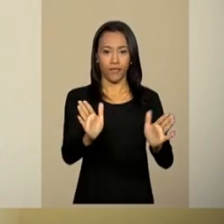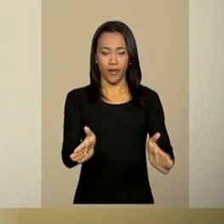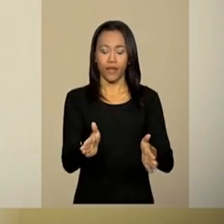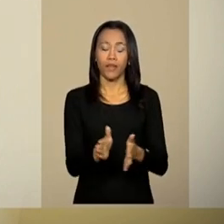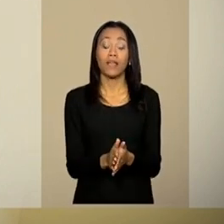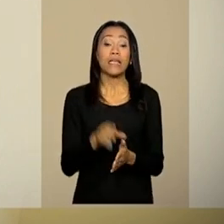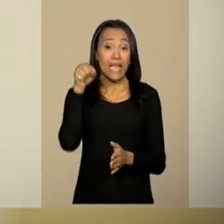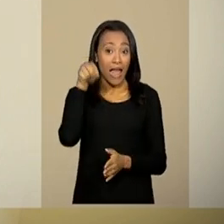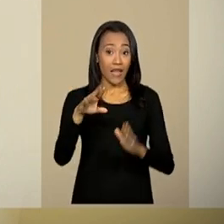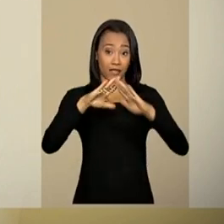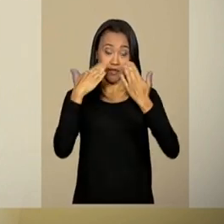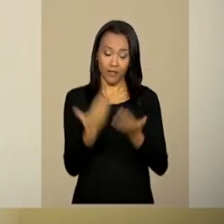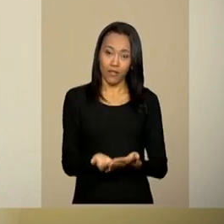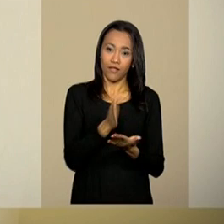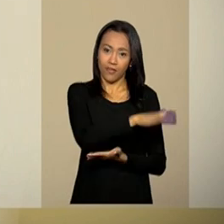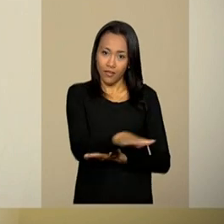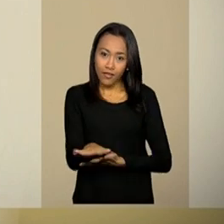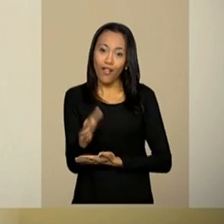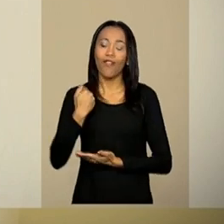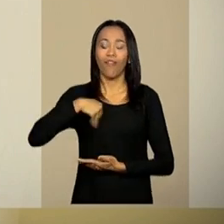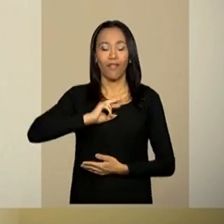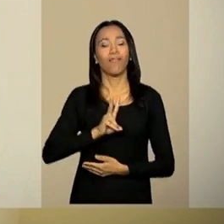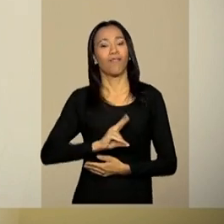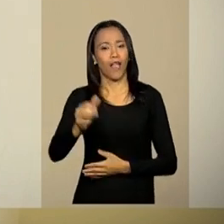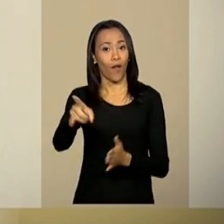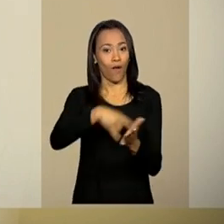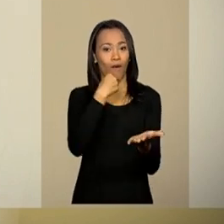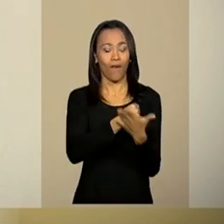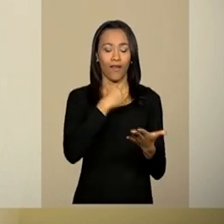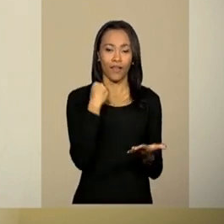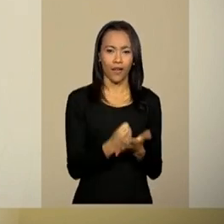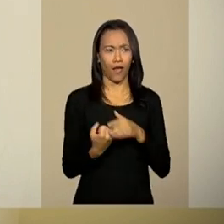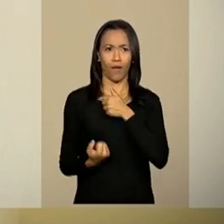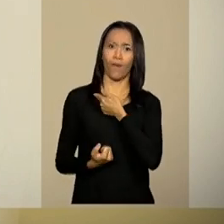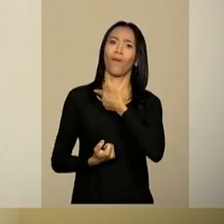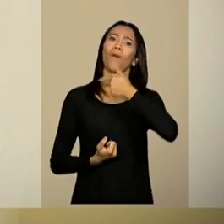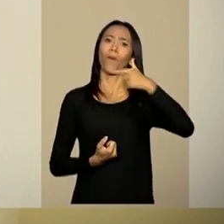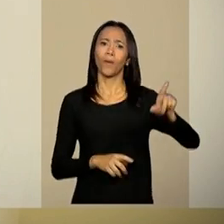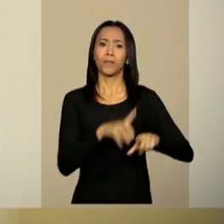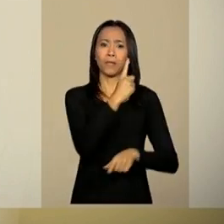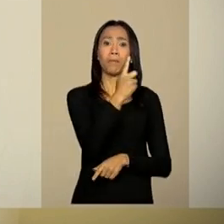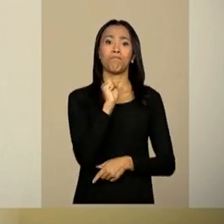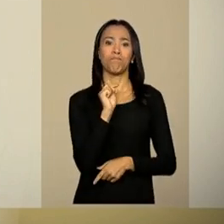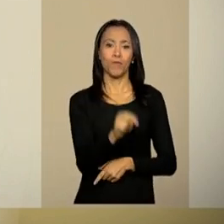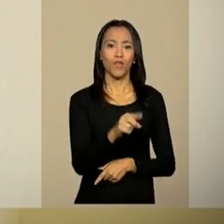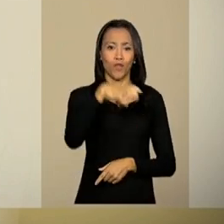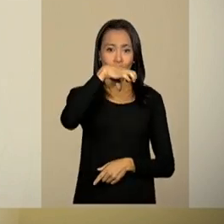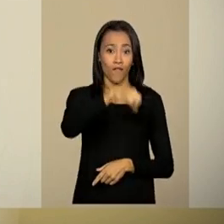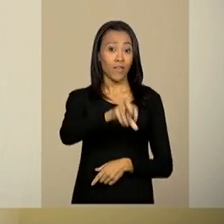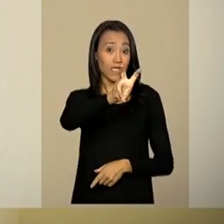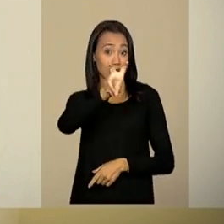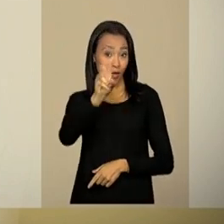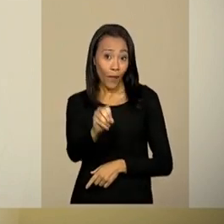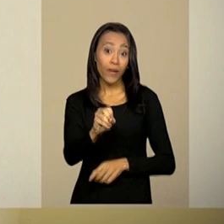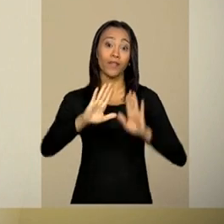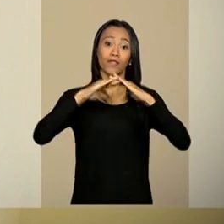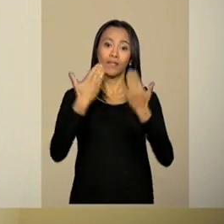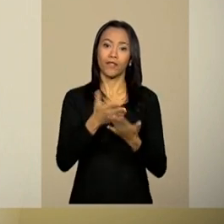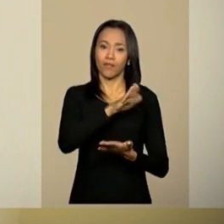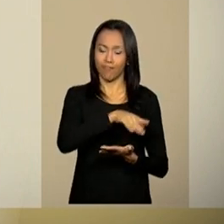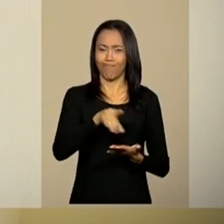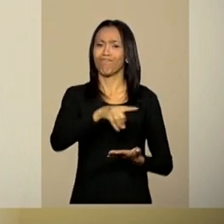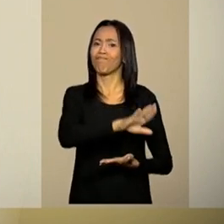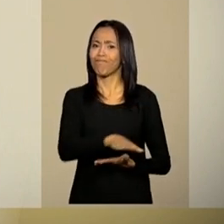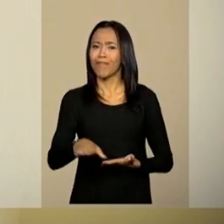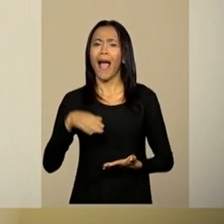além dessas creches Luciano nós vamos contratar outras 1950 creches até